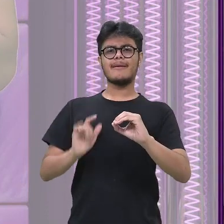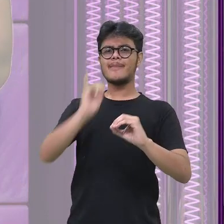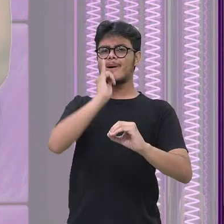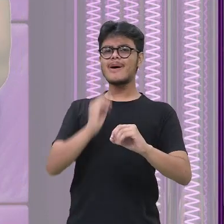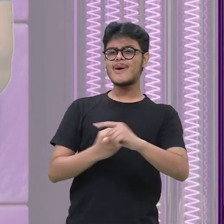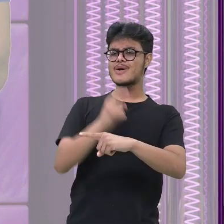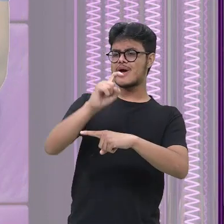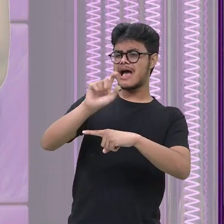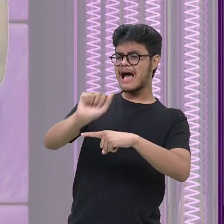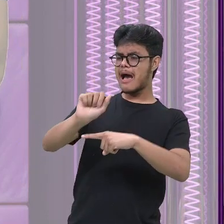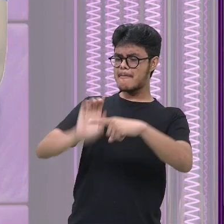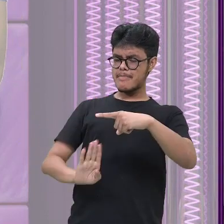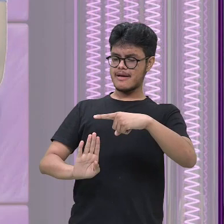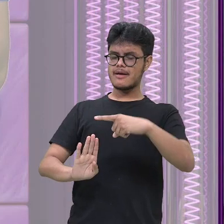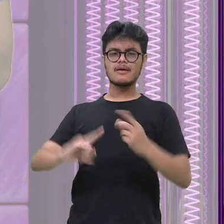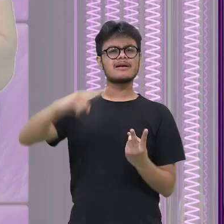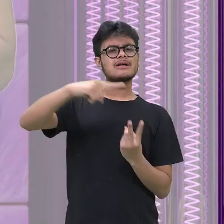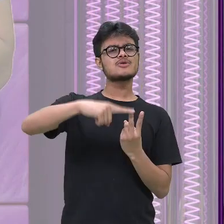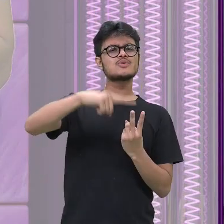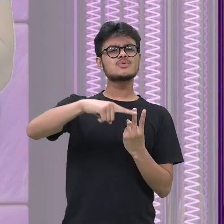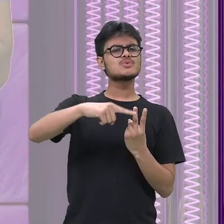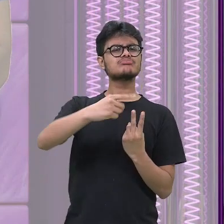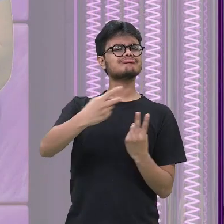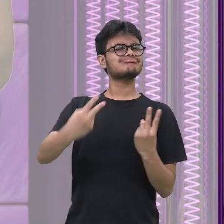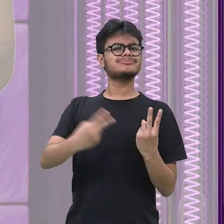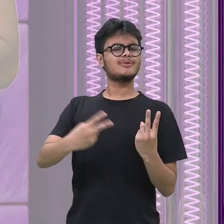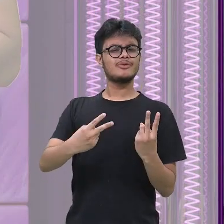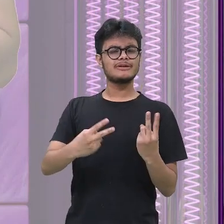Por exemplo, a raiz quadrada de 2 é